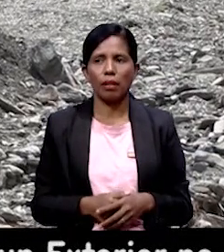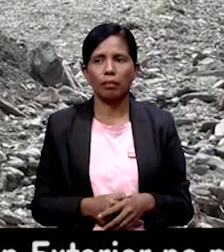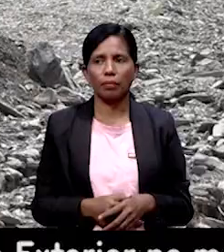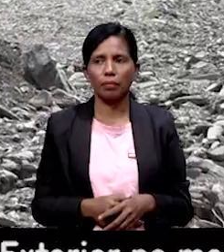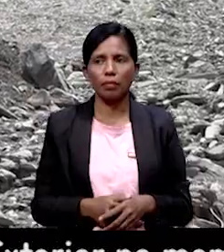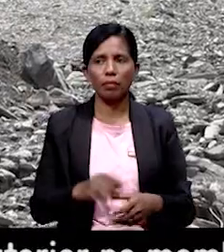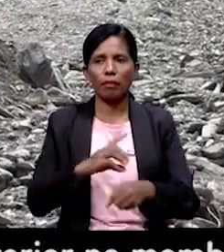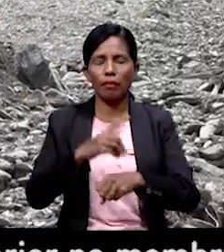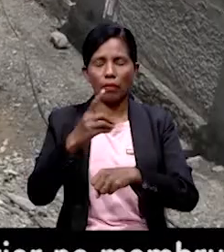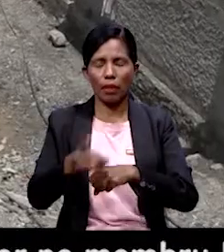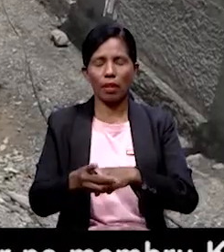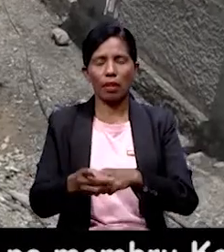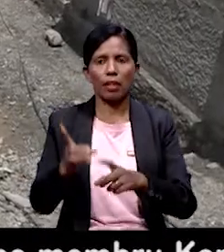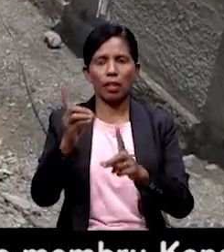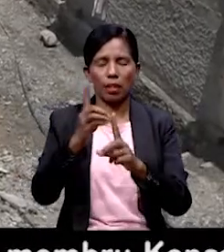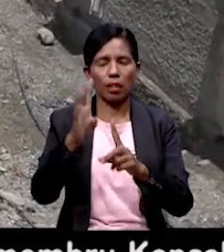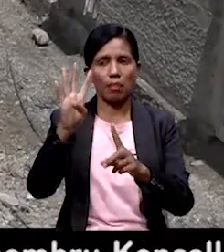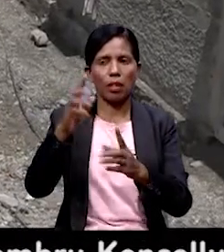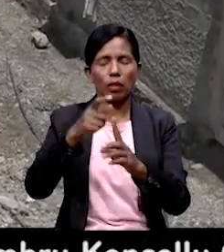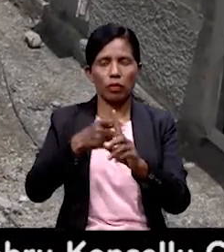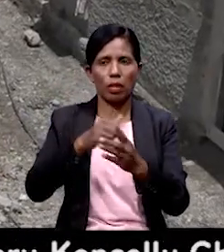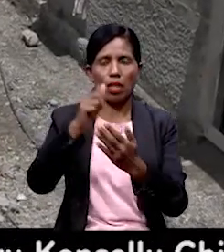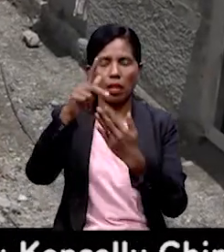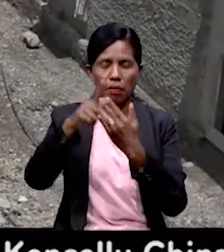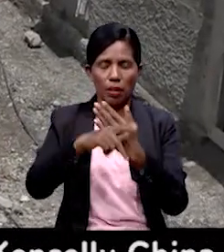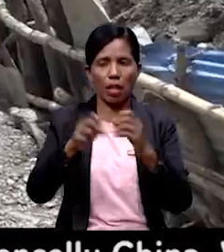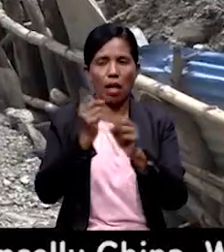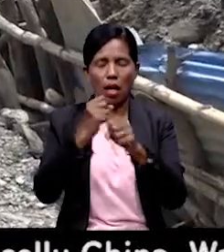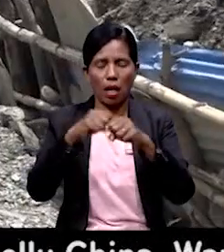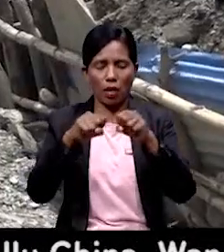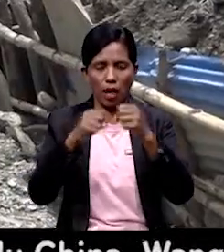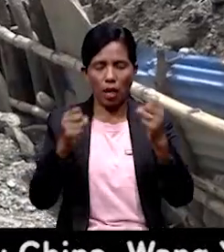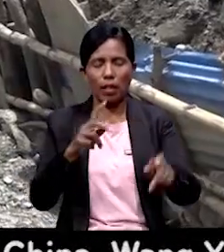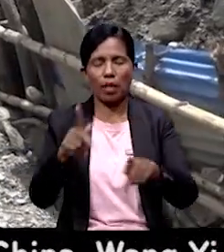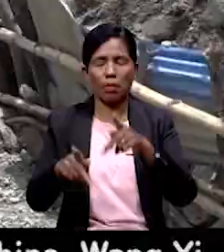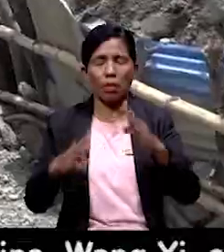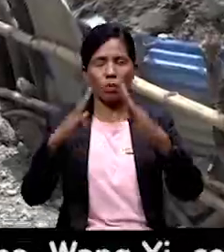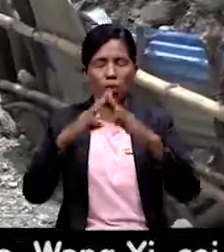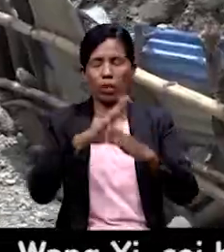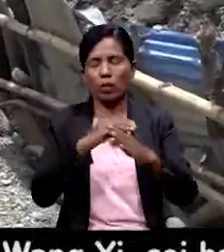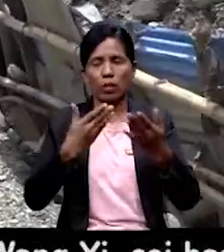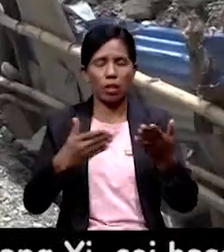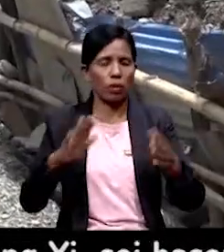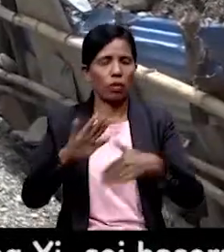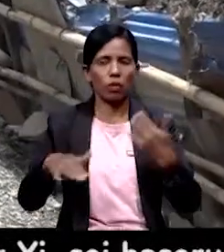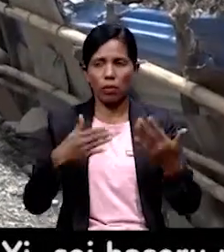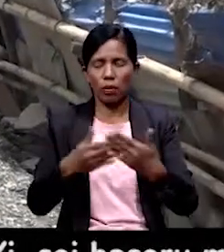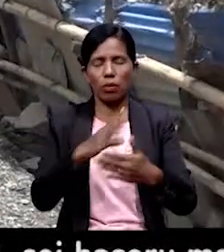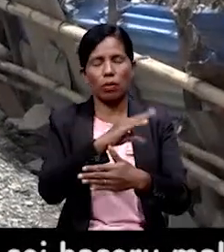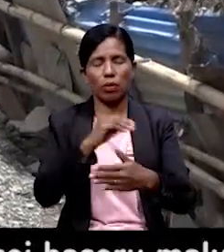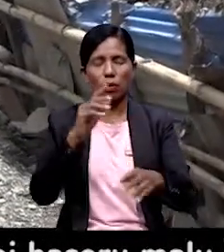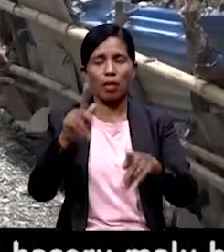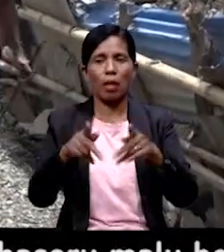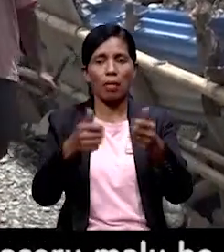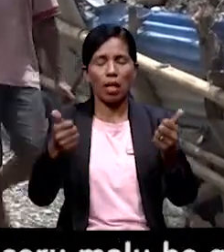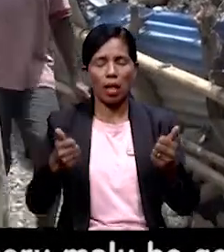Desastre naturais não acontece a Loron Hat Fulan Abril Liuba, estraga a comunidade Sira Neuma, Rosa San Hotu, Lunemos, comunidade Sira e a aldeia Hermeque,